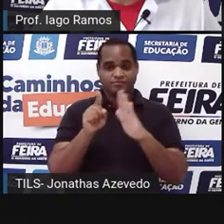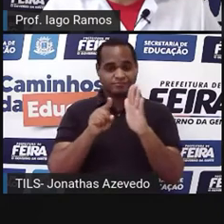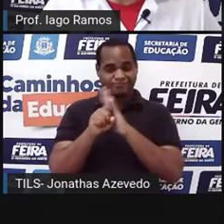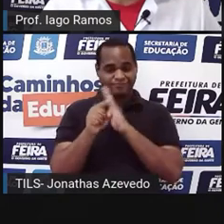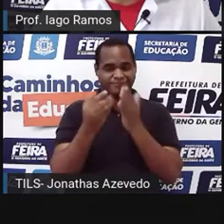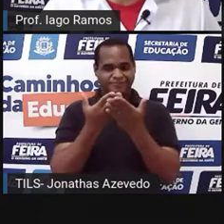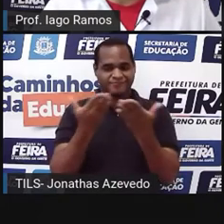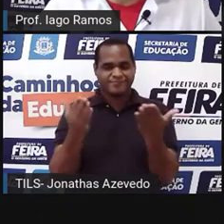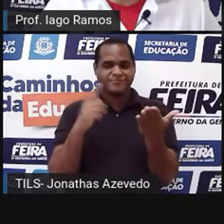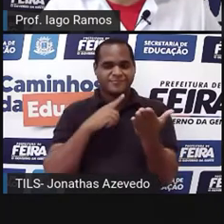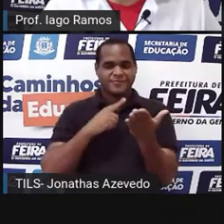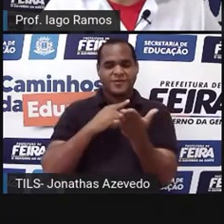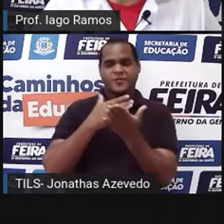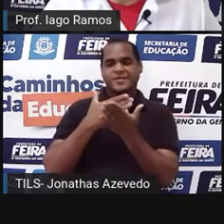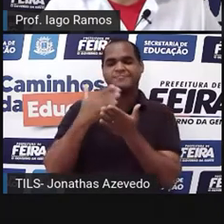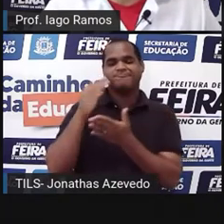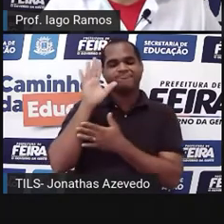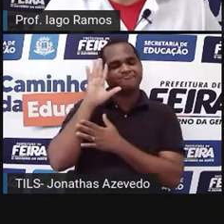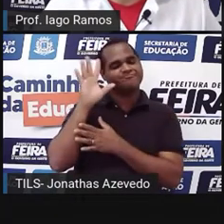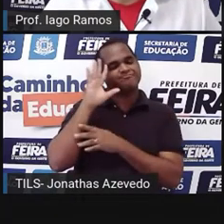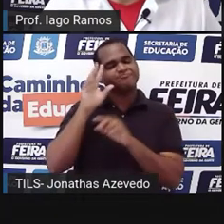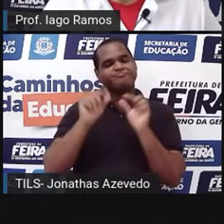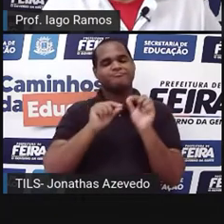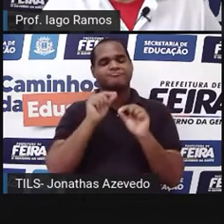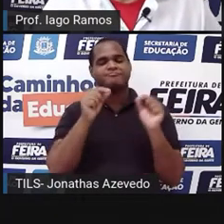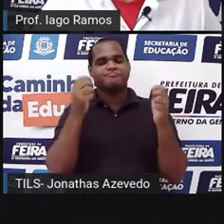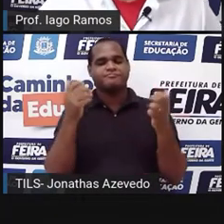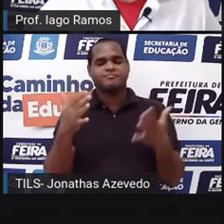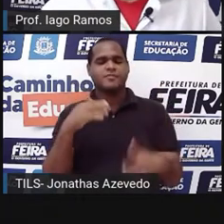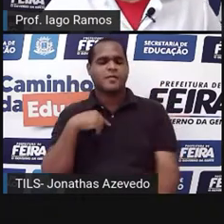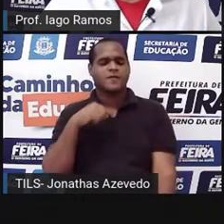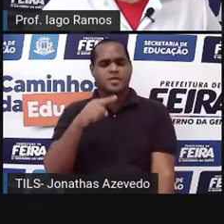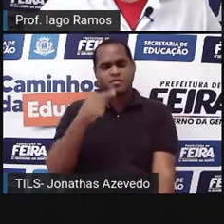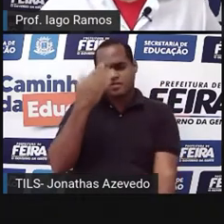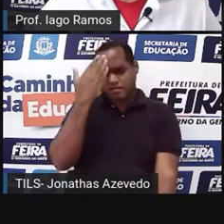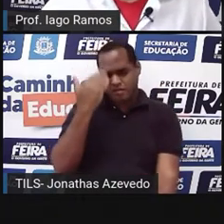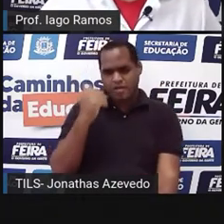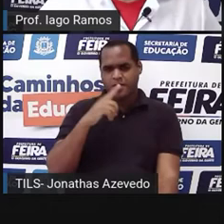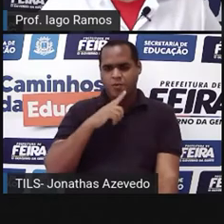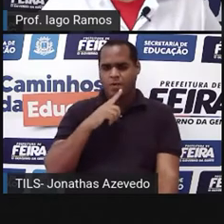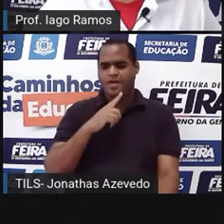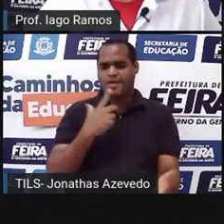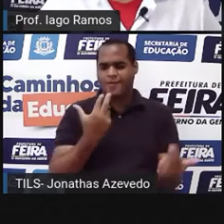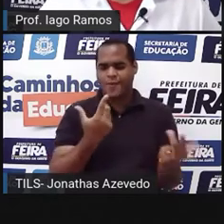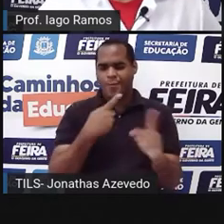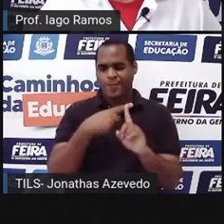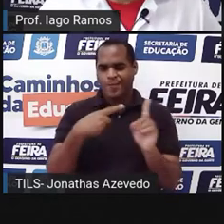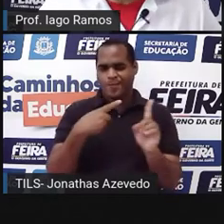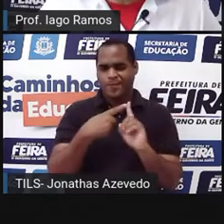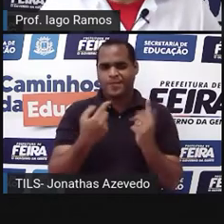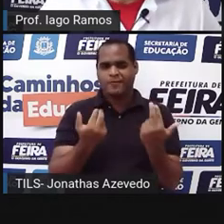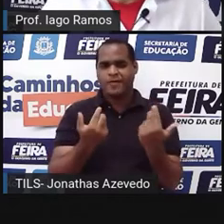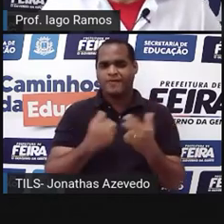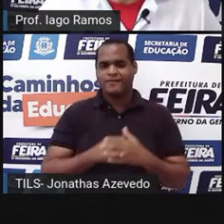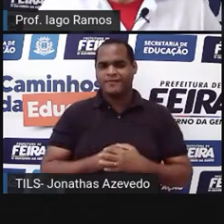pergunta para você já começar a pensar é o seguinte: você sabe o que que significa